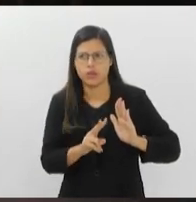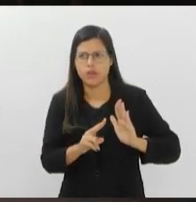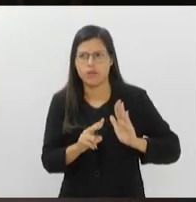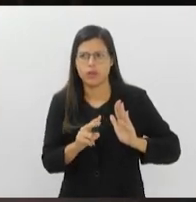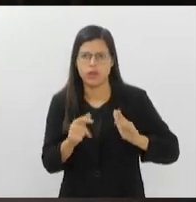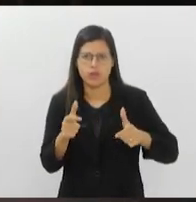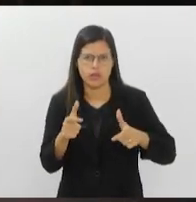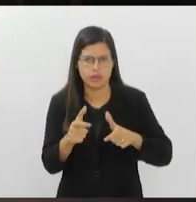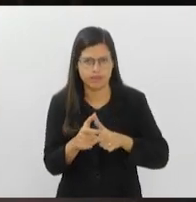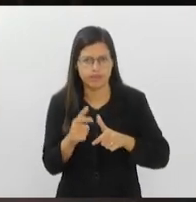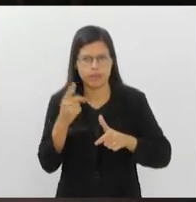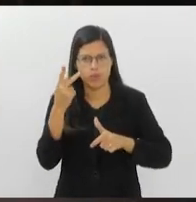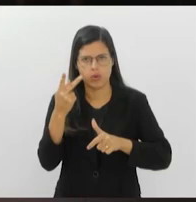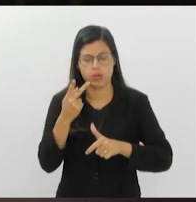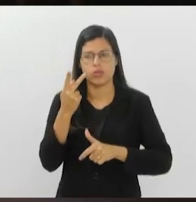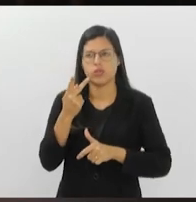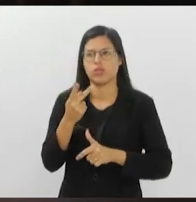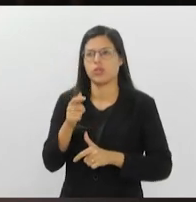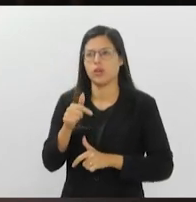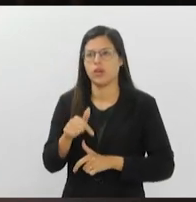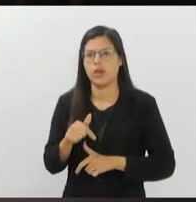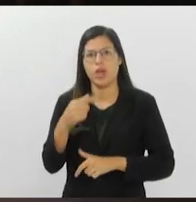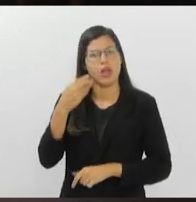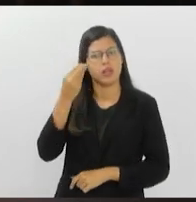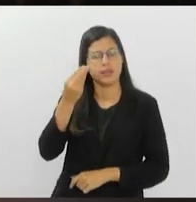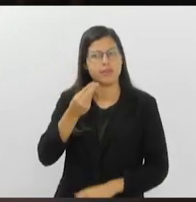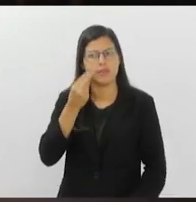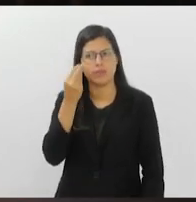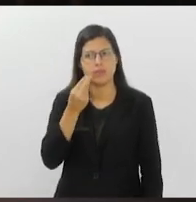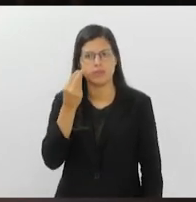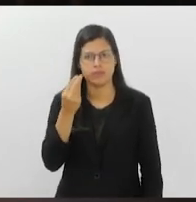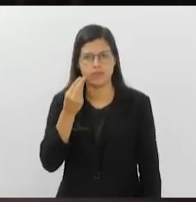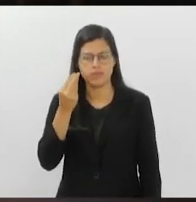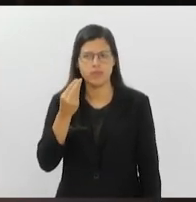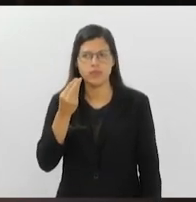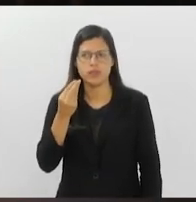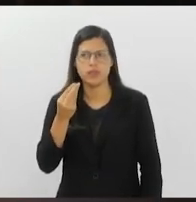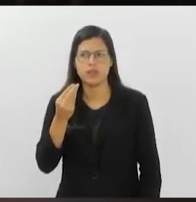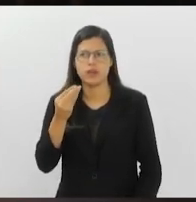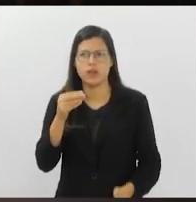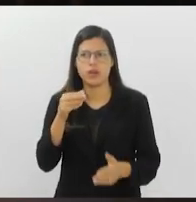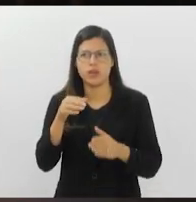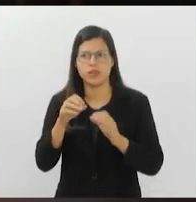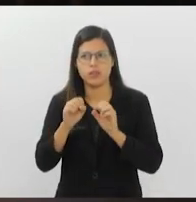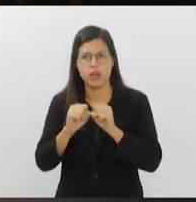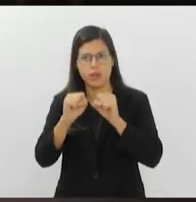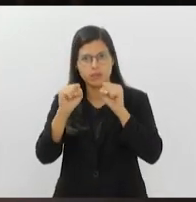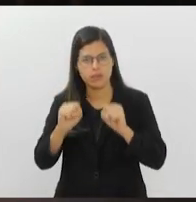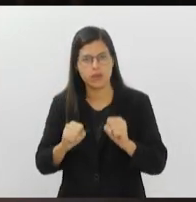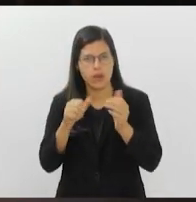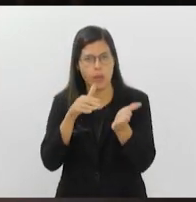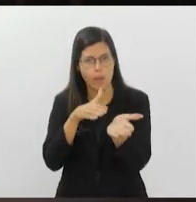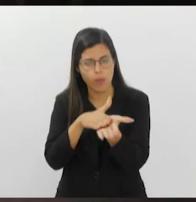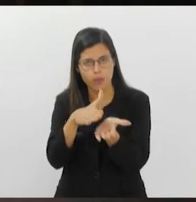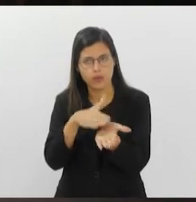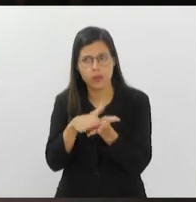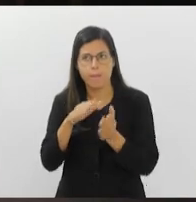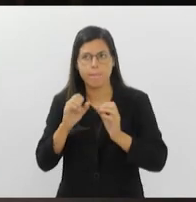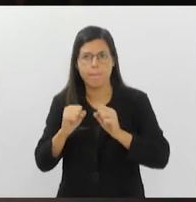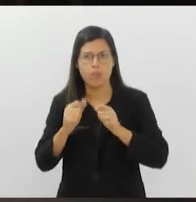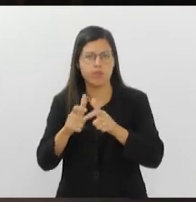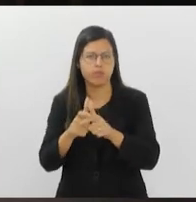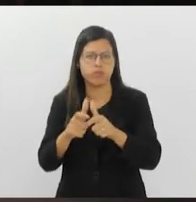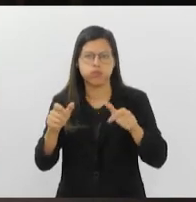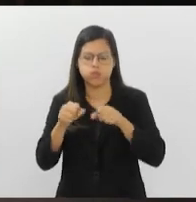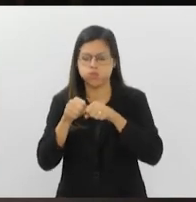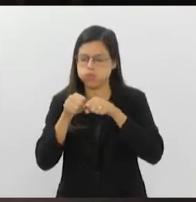micropolítica. Essas experiências sistematizadas, publicizadas, poderão ser expandidas para todo